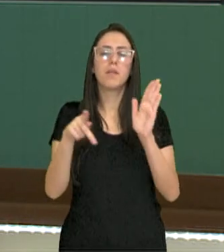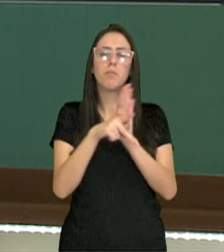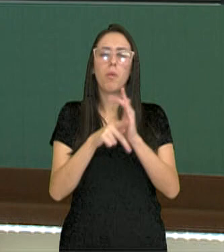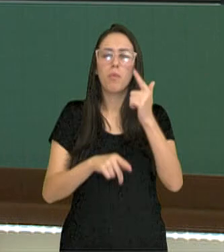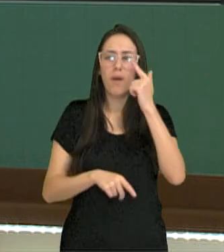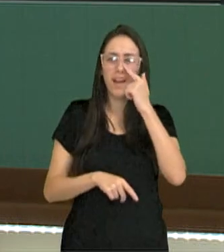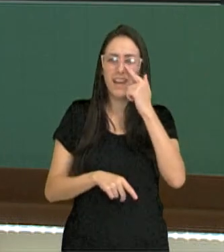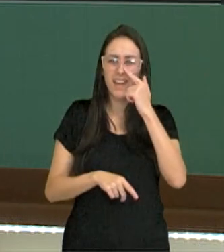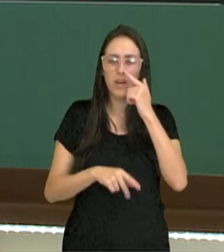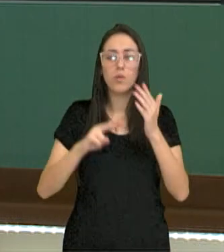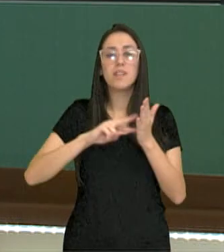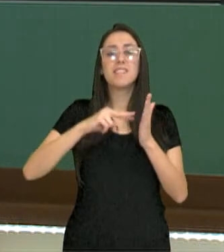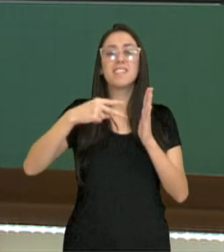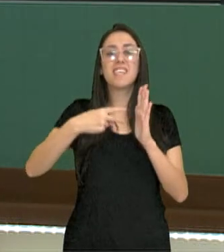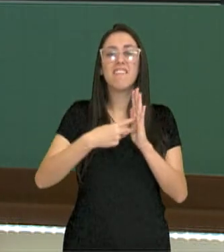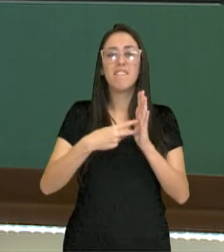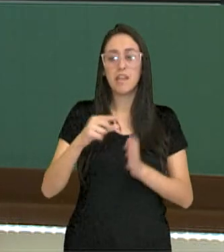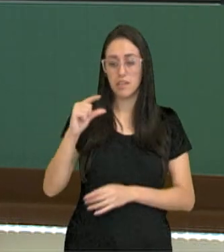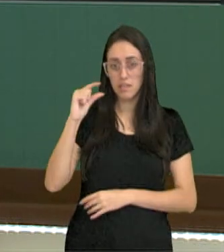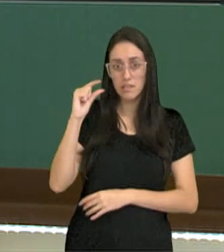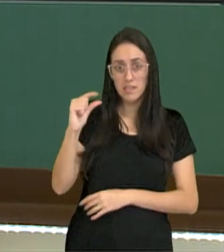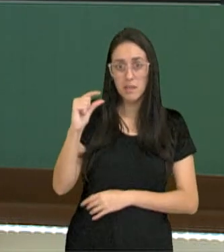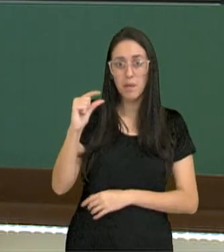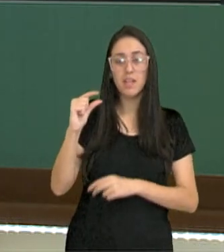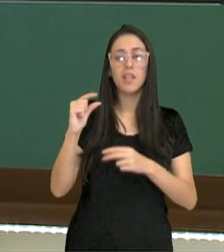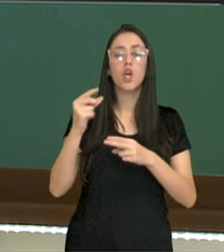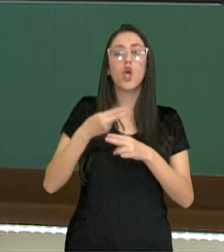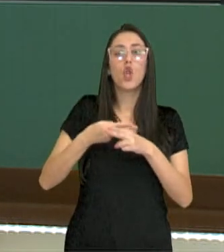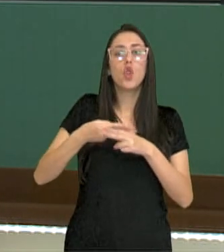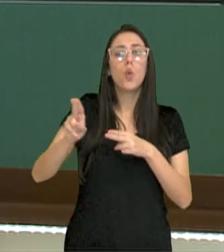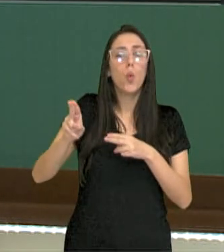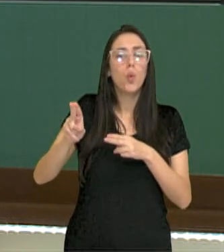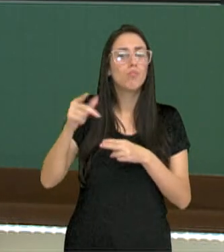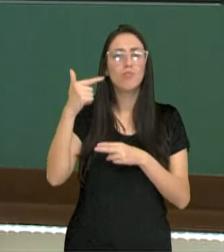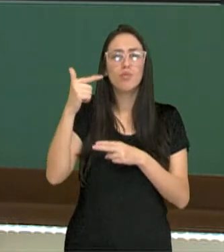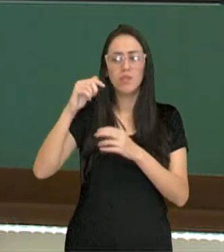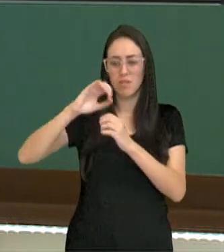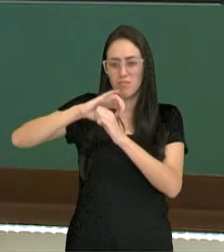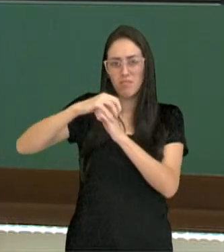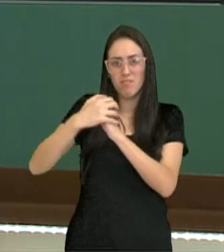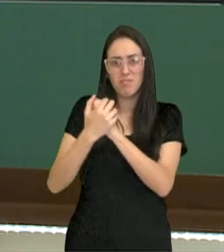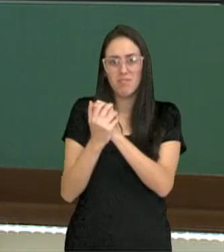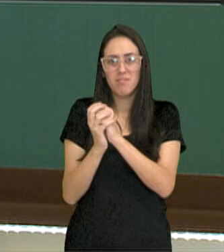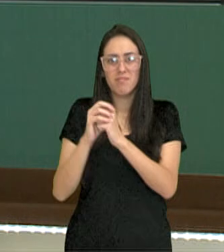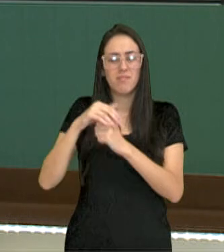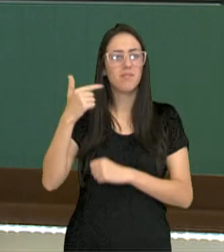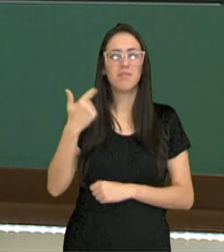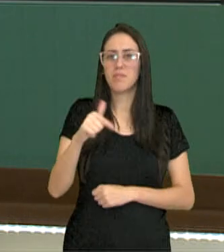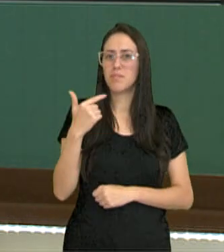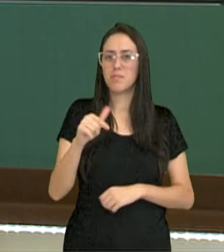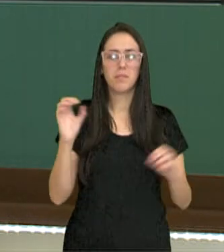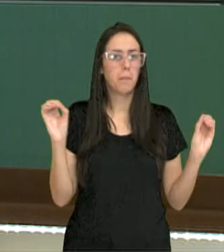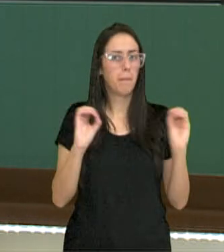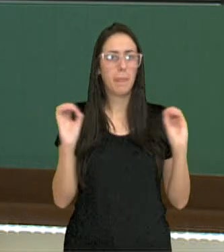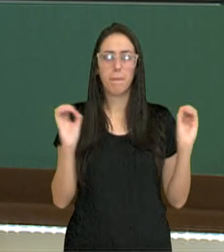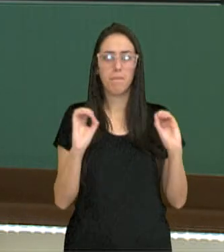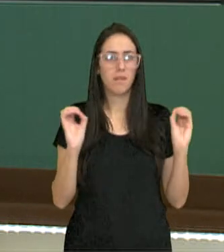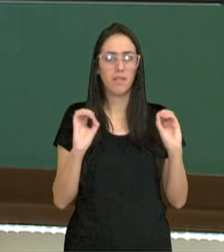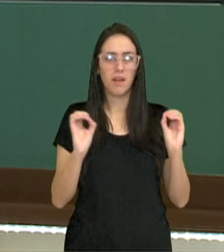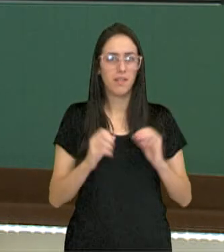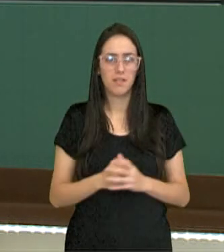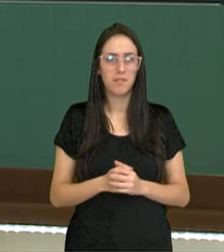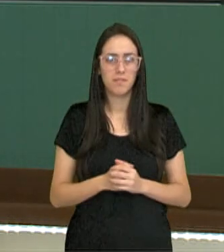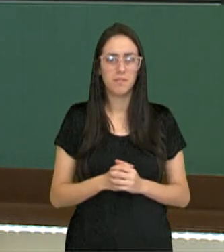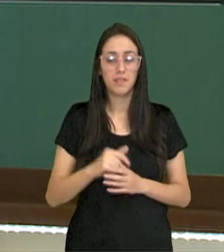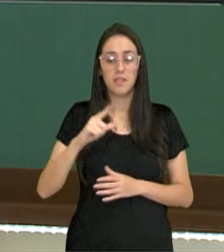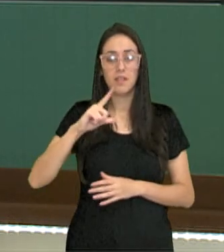esperma, de semente. Ou seja, essas plantas apresentam sementes, mas não são protegidas por um fruto, não